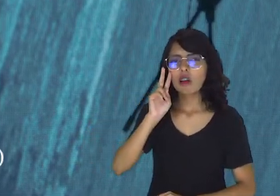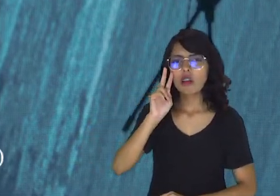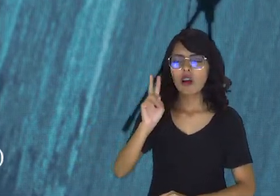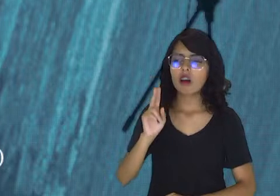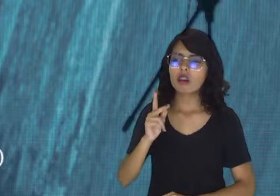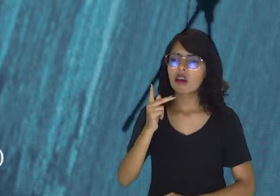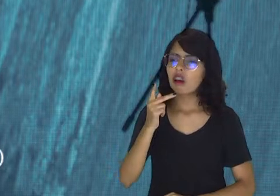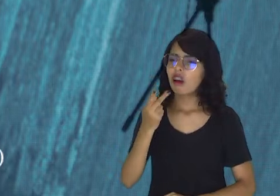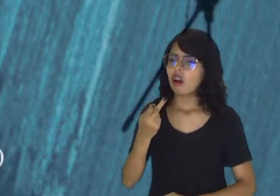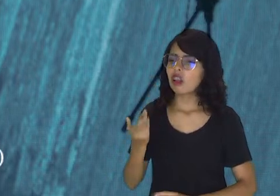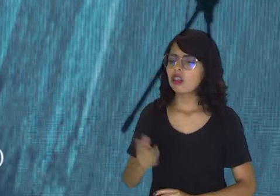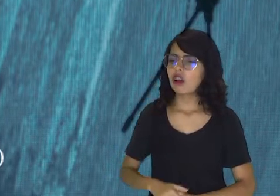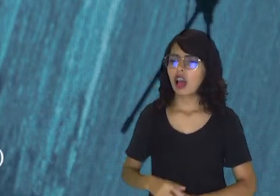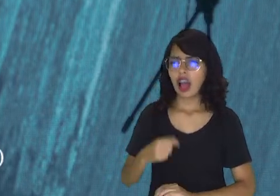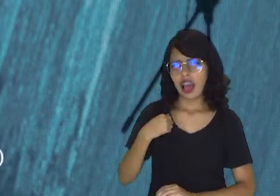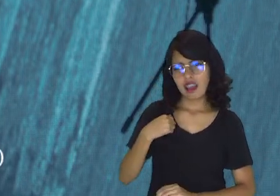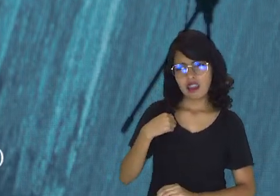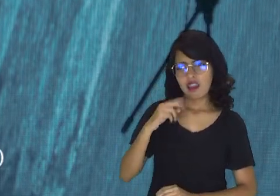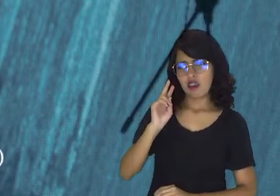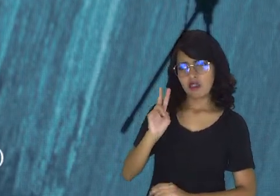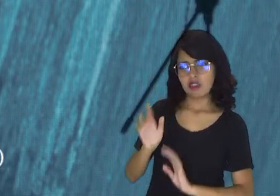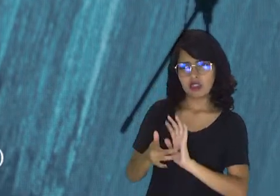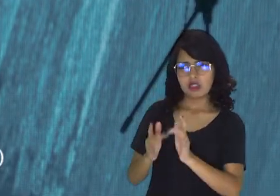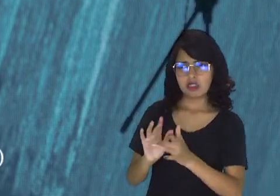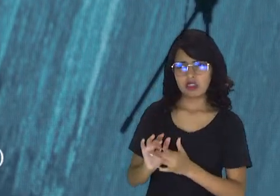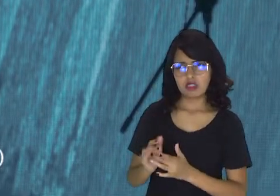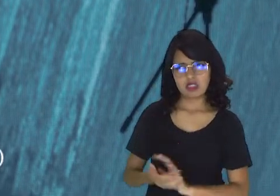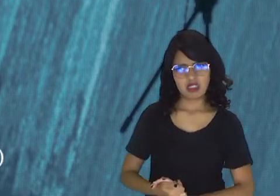Não, as pessoas dizem para quem?